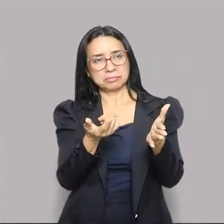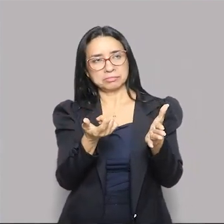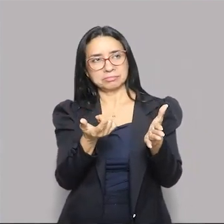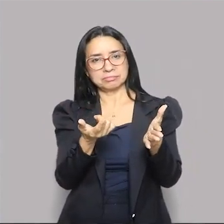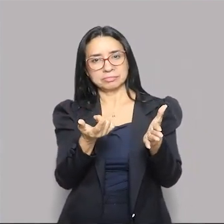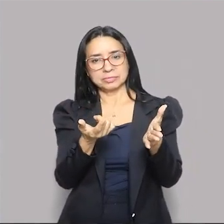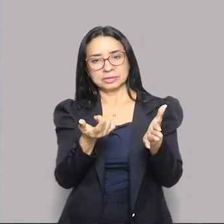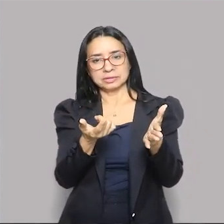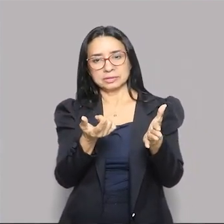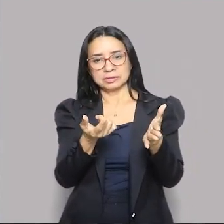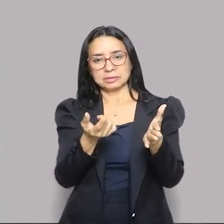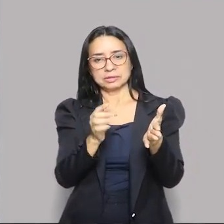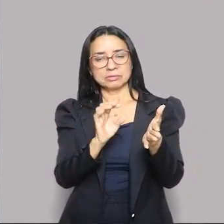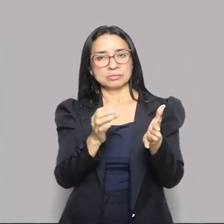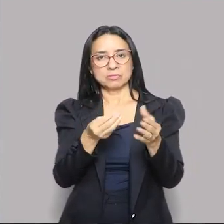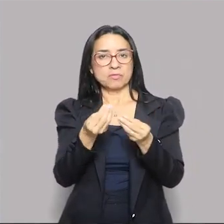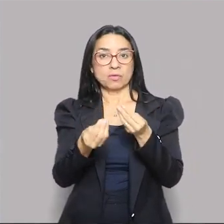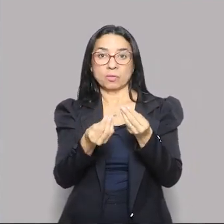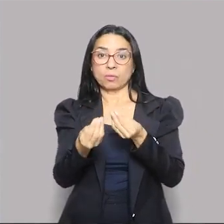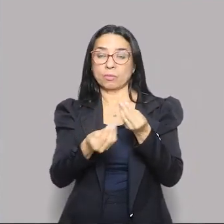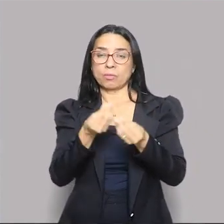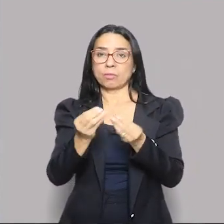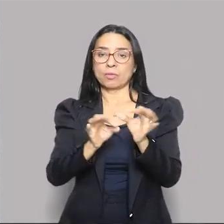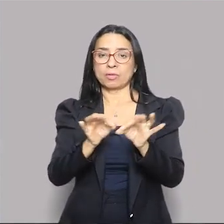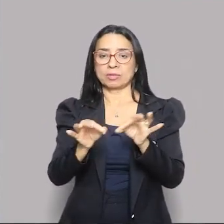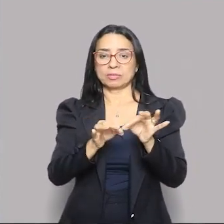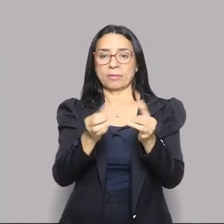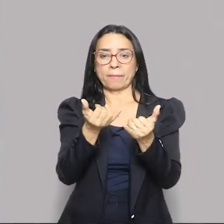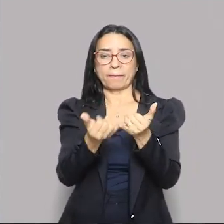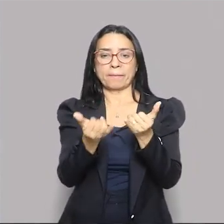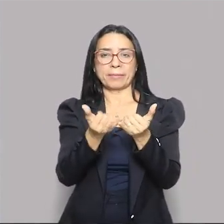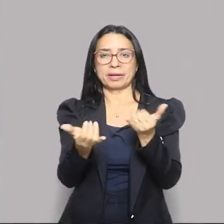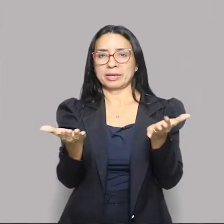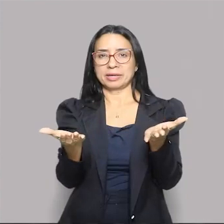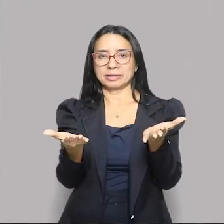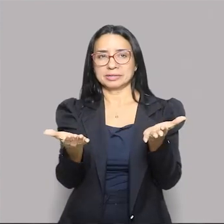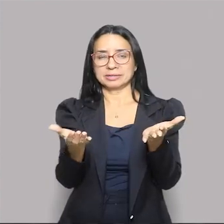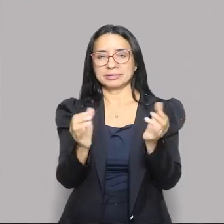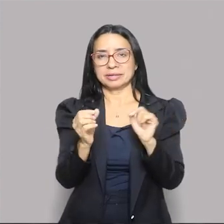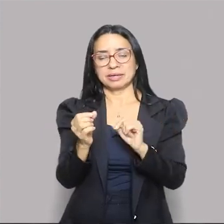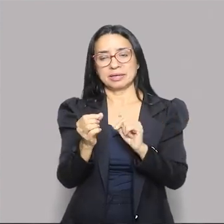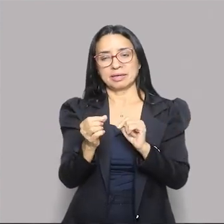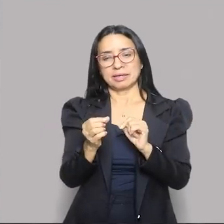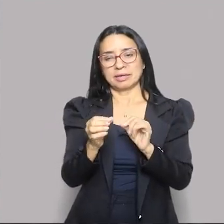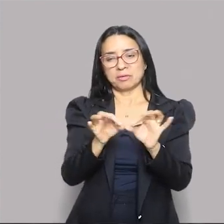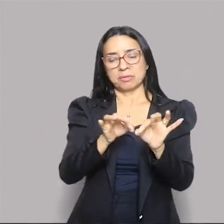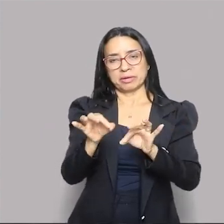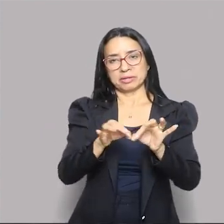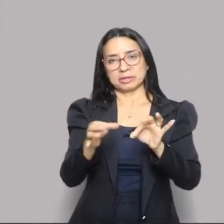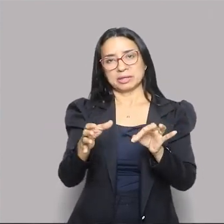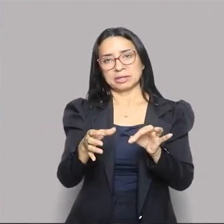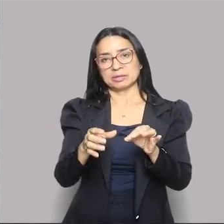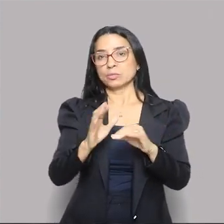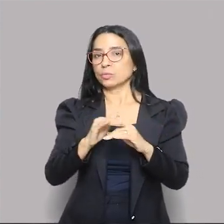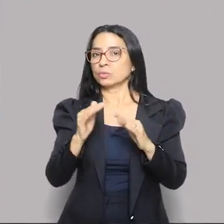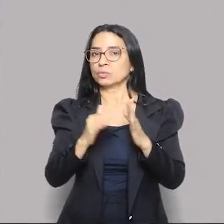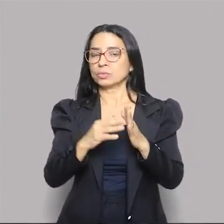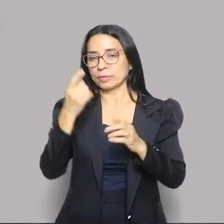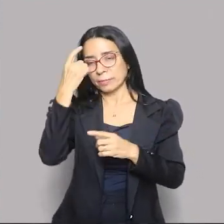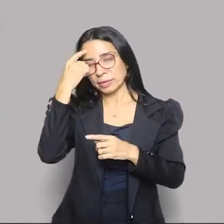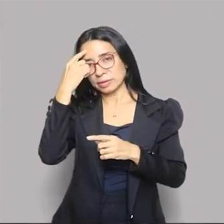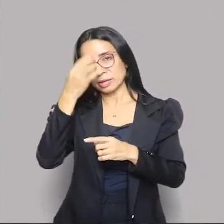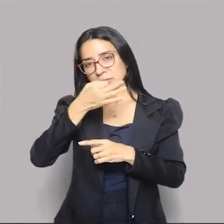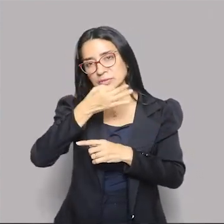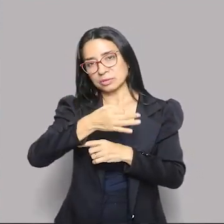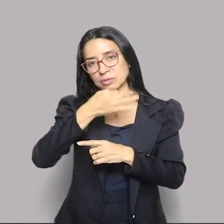foi milimetricamente pensado, como eu já falei para vocês. Nem parece que é um Tetris, mas tudo é pensado para que seu argumento cresça e você consiga chegar aí